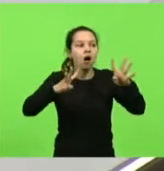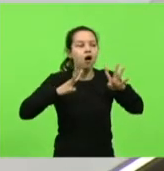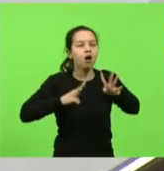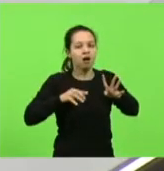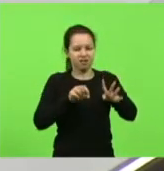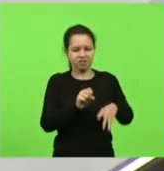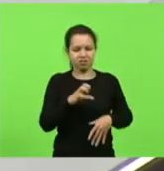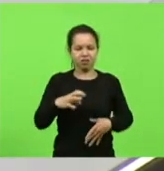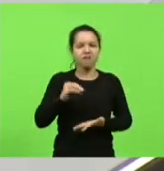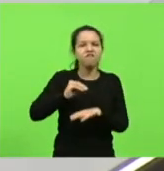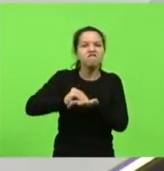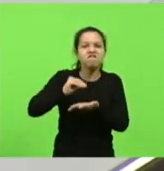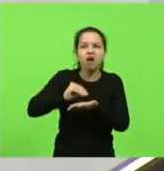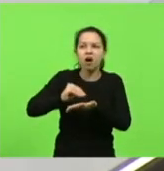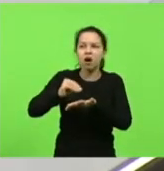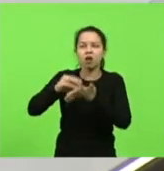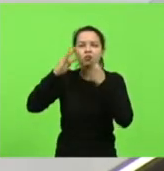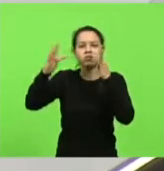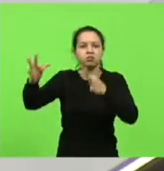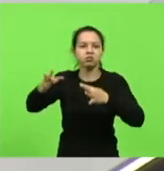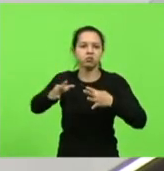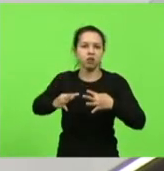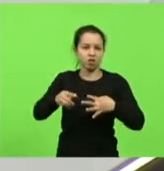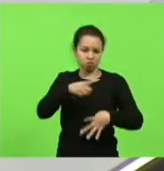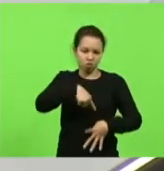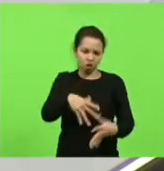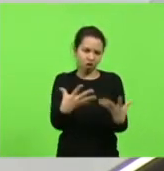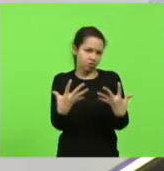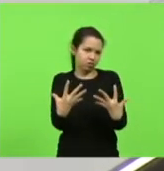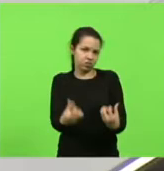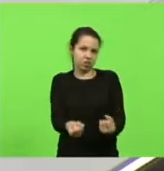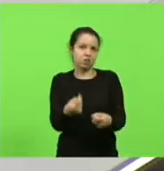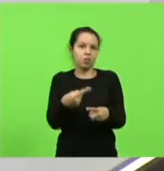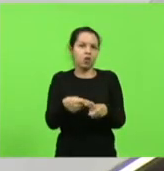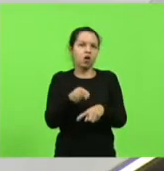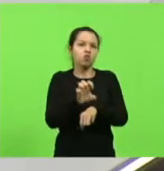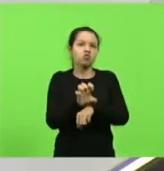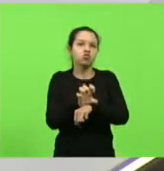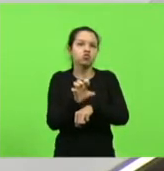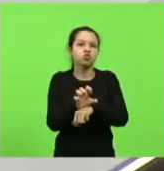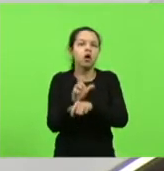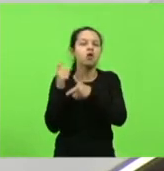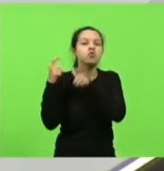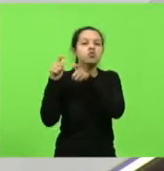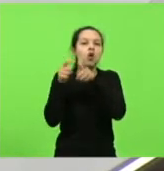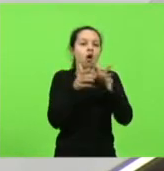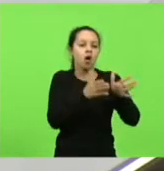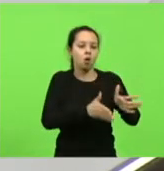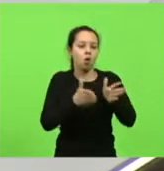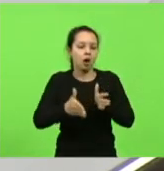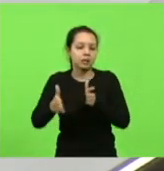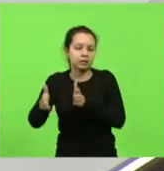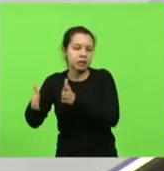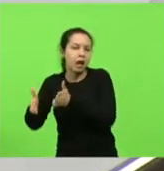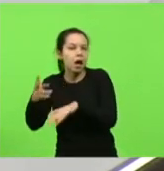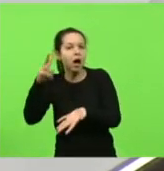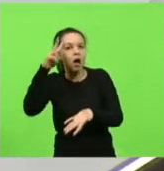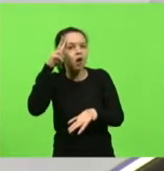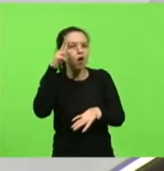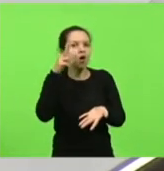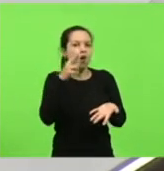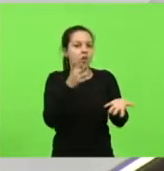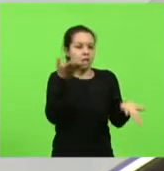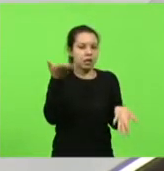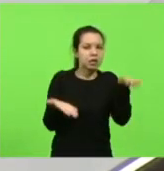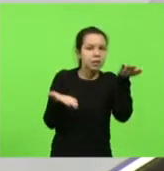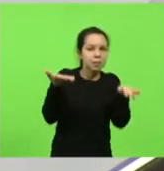faça ouvir. Talvez nós aceitemos isso porque temos aqui um estado historicamente mais organizado, historicamente mais